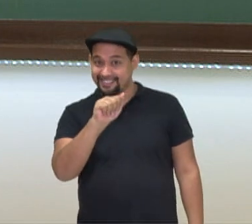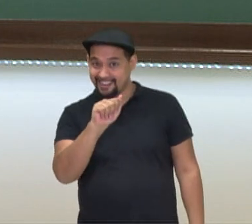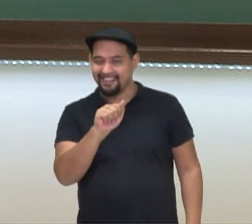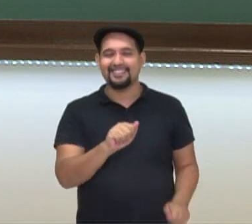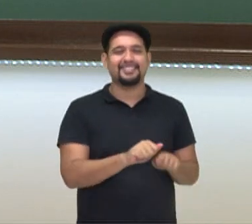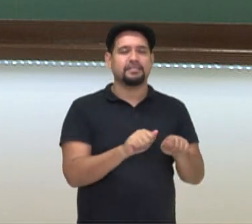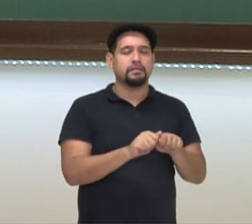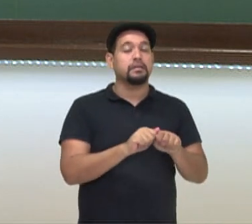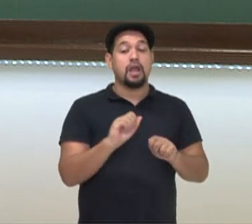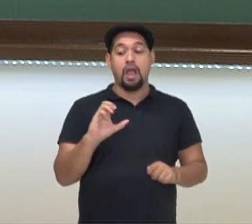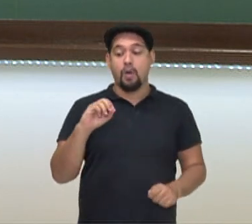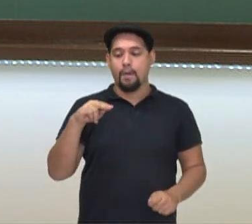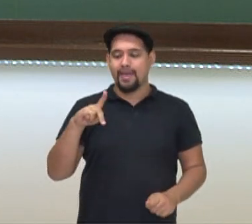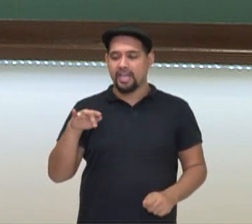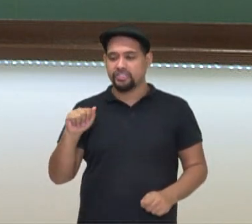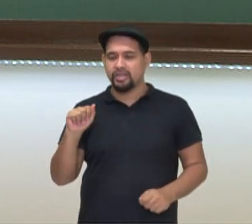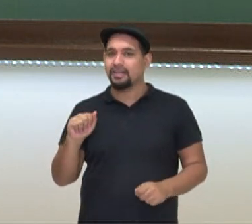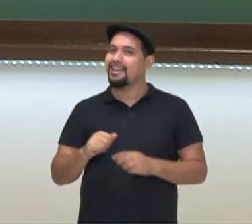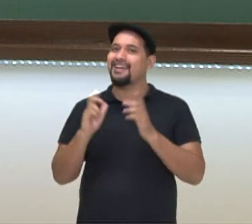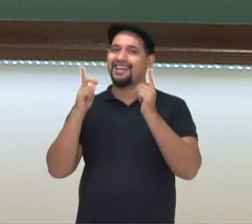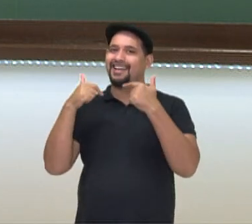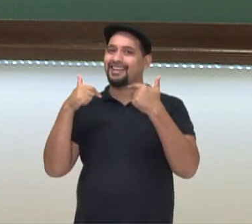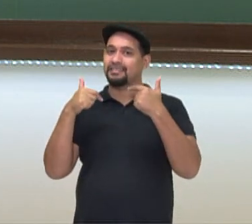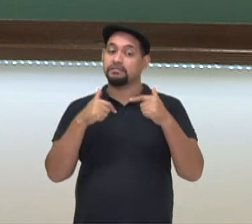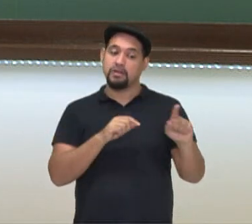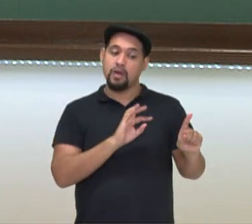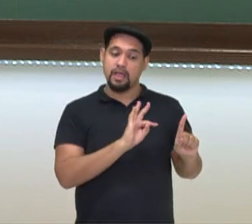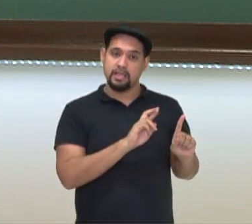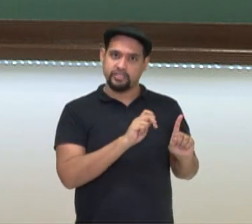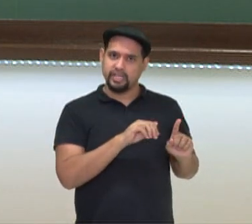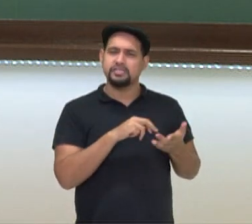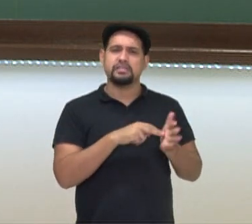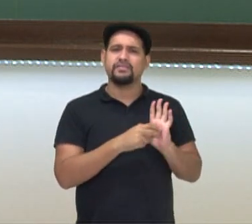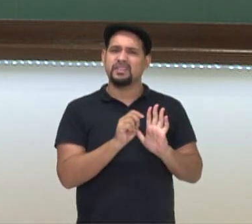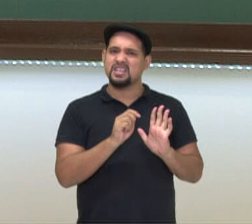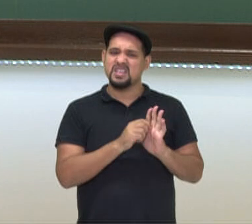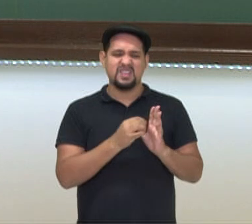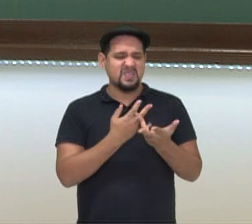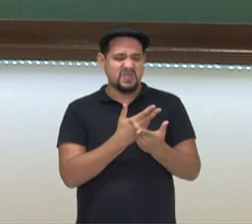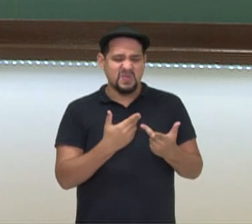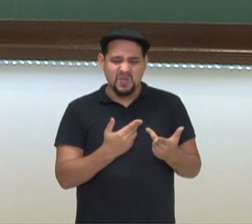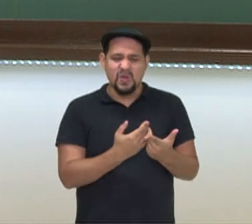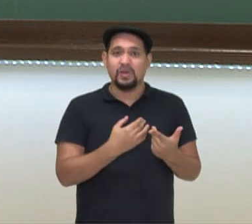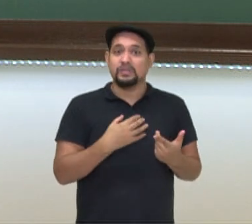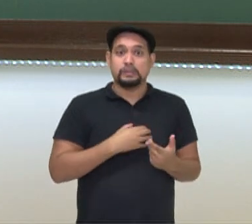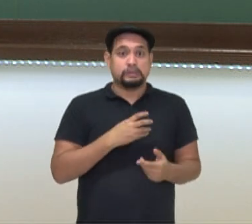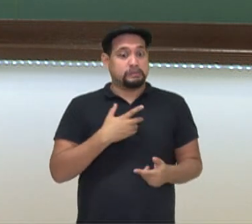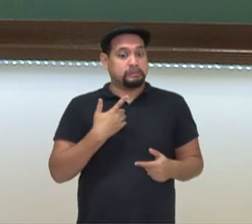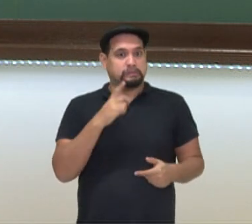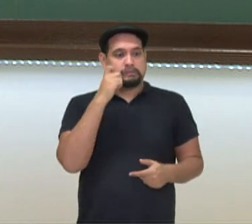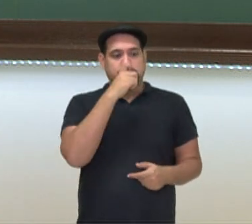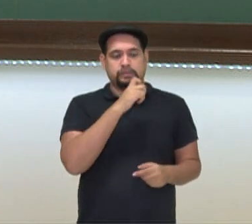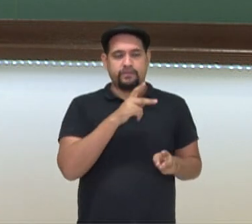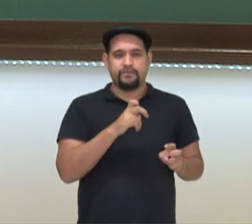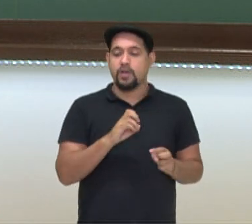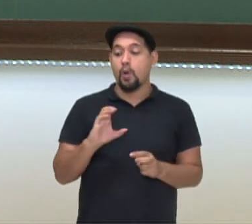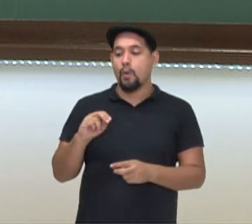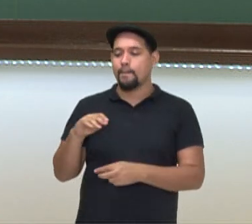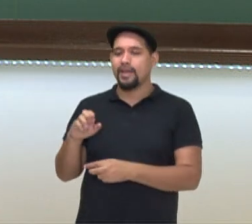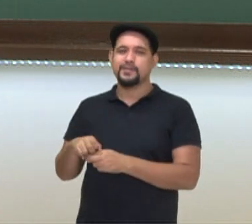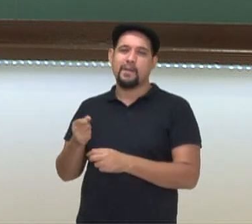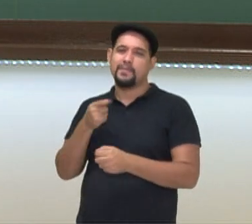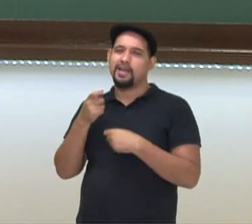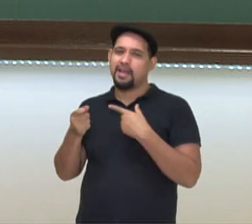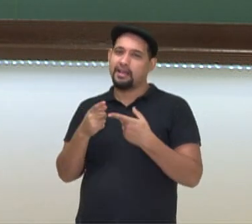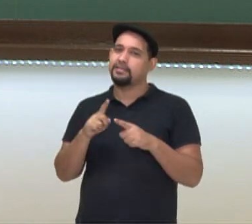A comédia, inicialmente, ela não era valorizada. Depois ela vai ganhar essa valorização, mas inicialmente achavam que era um